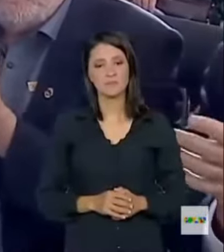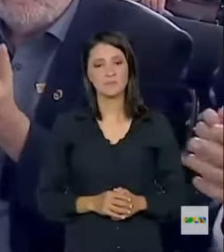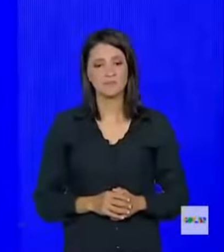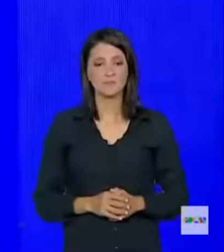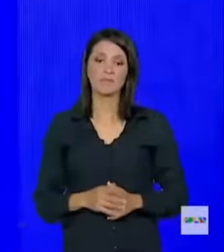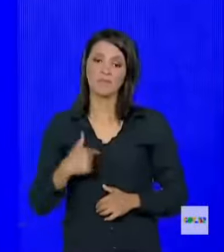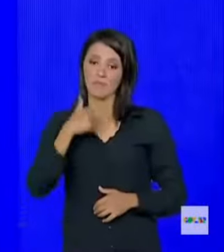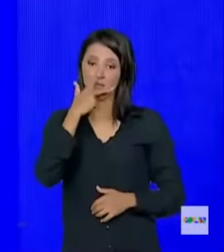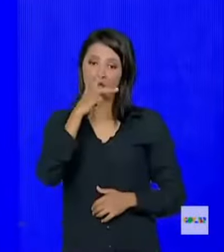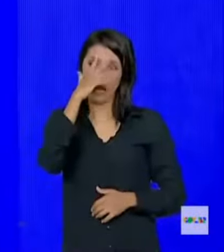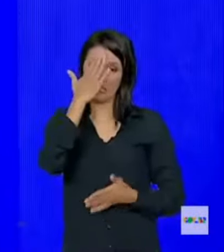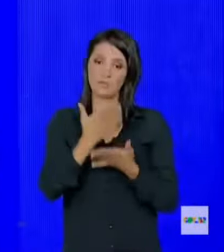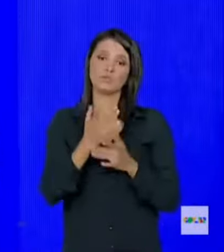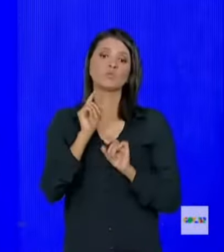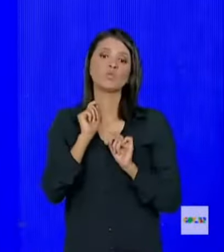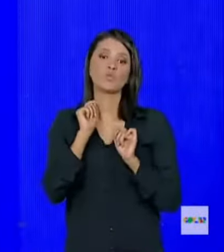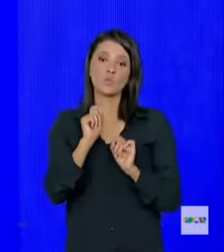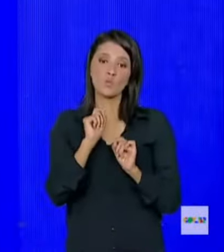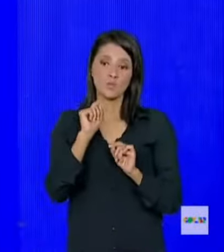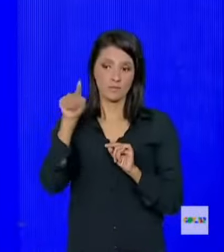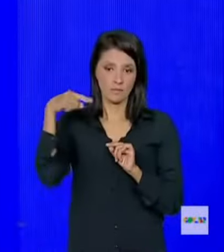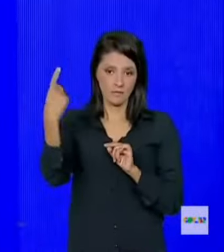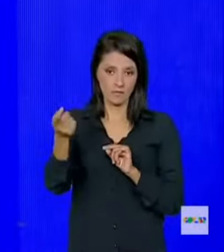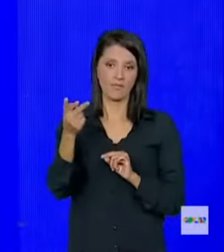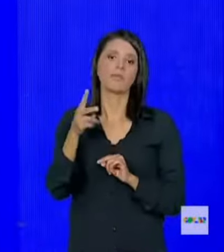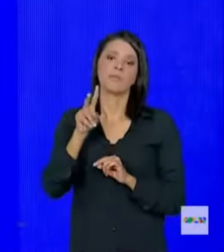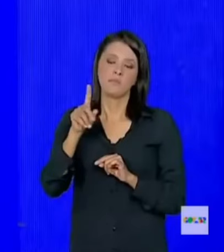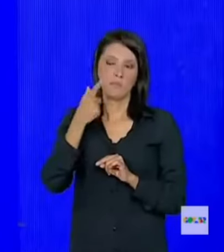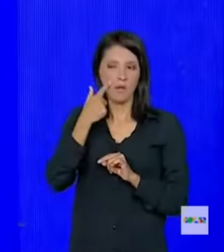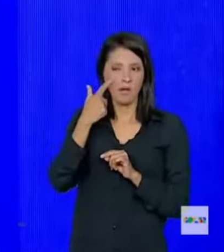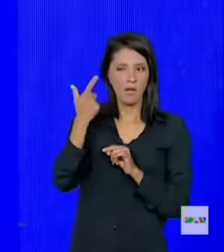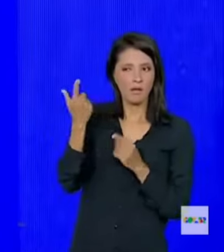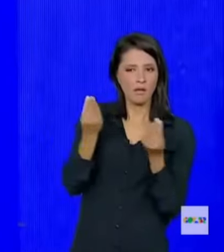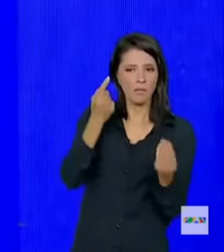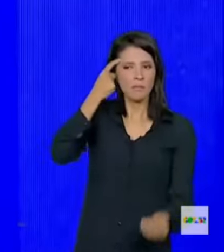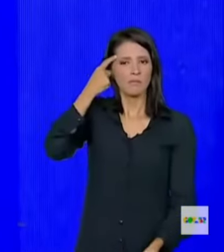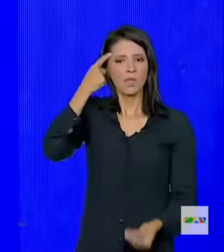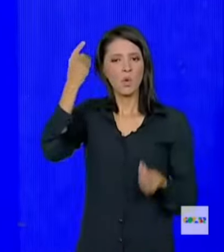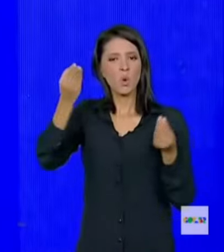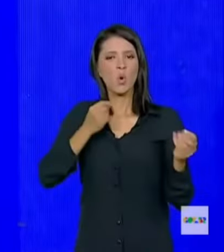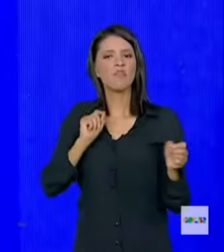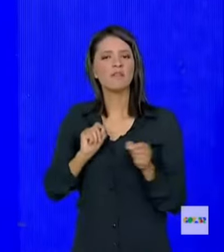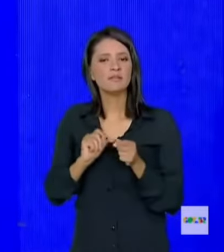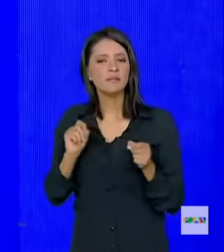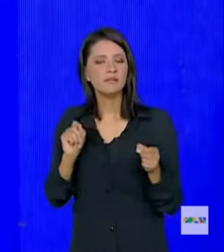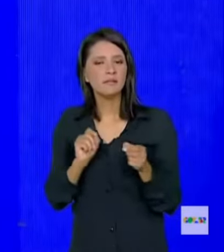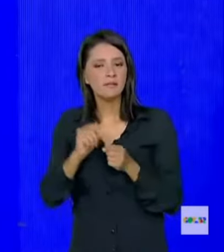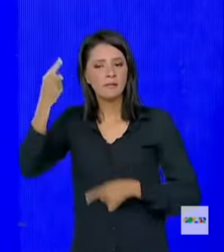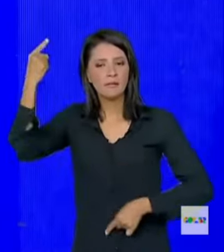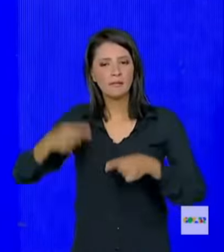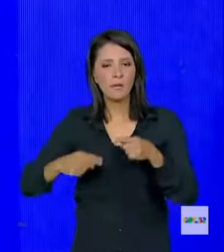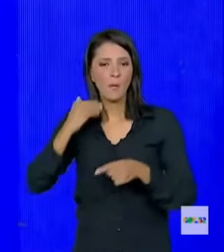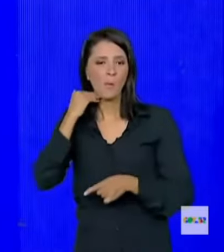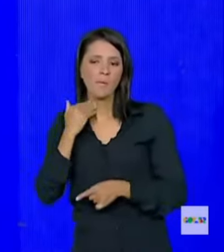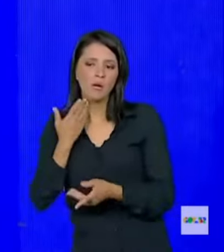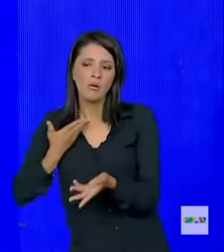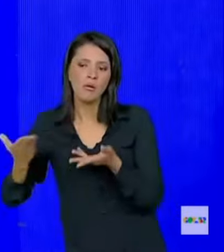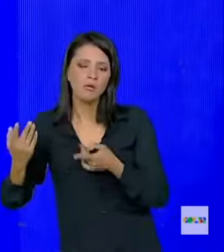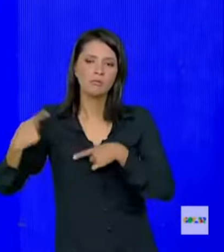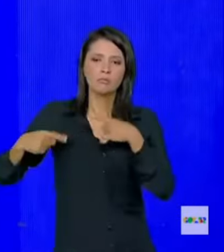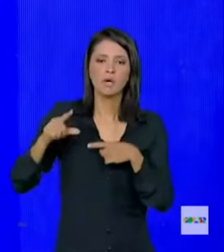Eu acho que daqui a pouco a gente vai ter que pensar como é que a gente vai fazer, discutir com os bancos, como é que vai